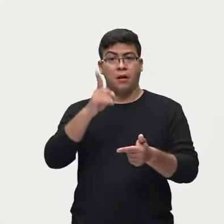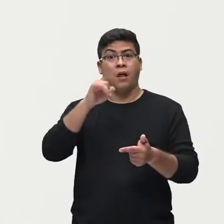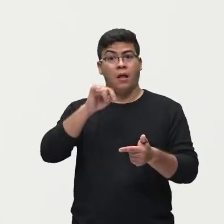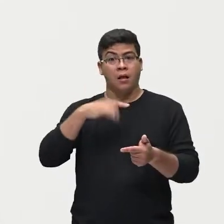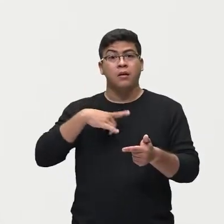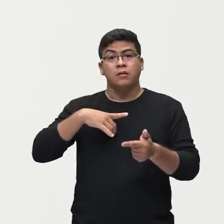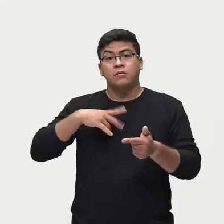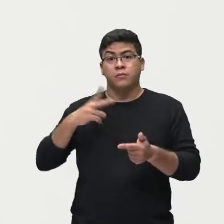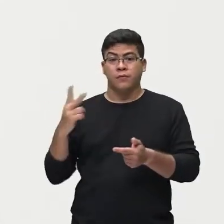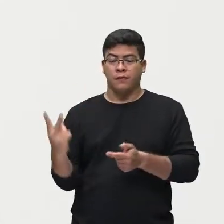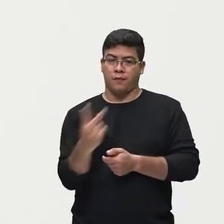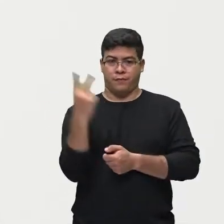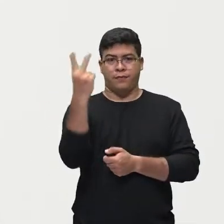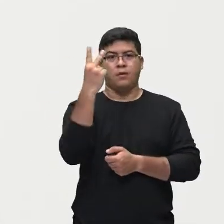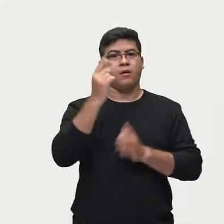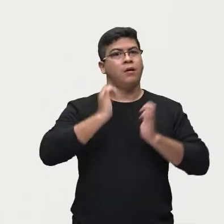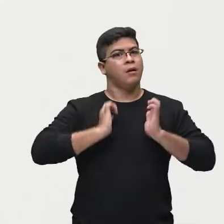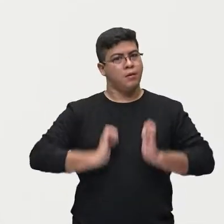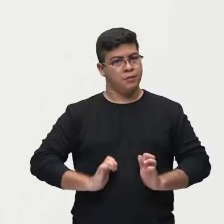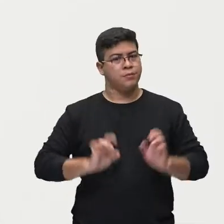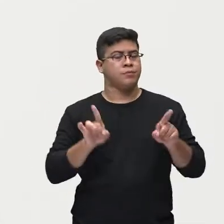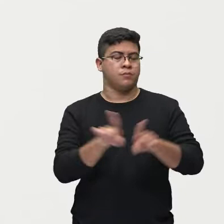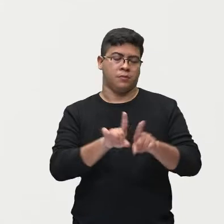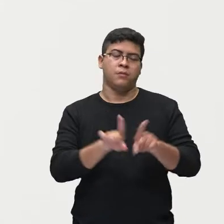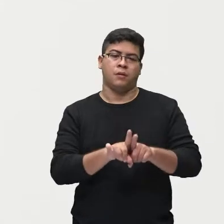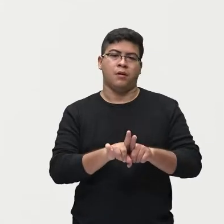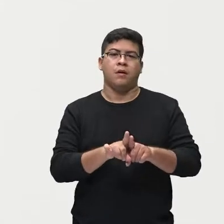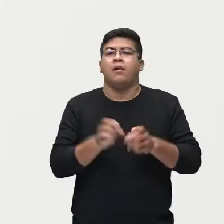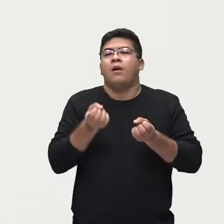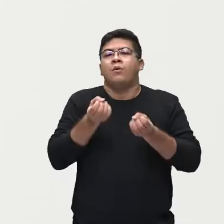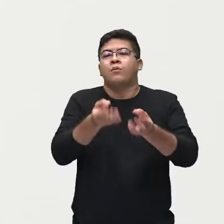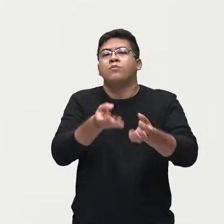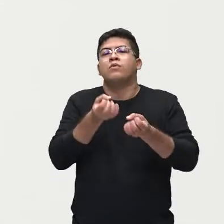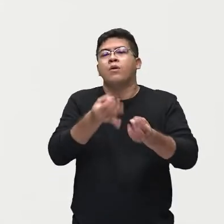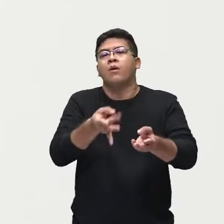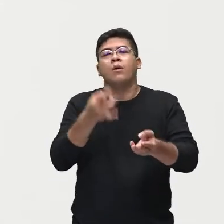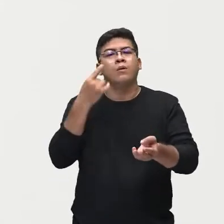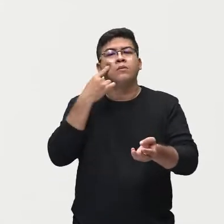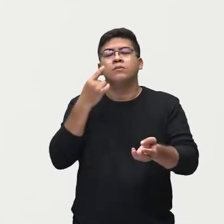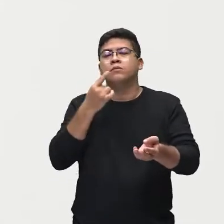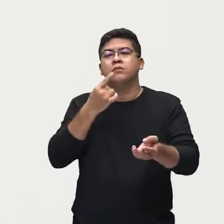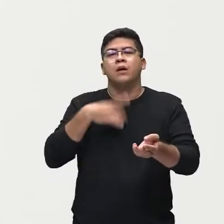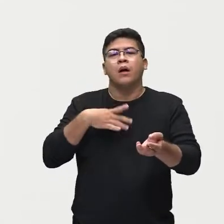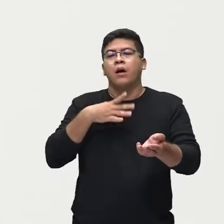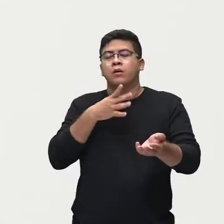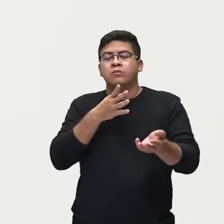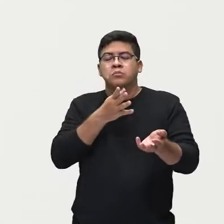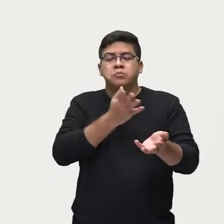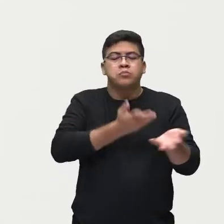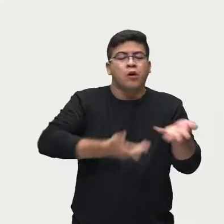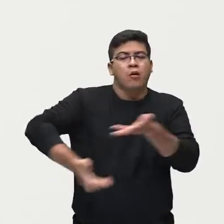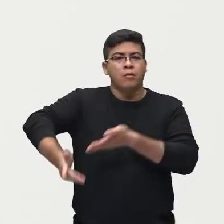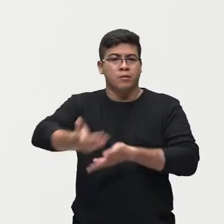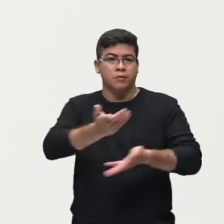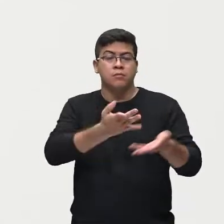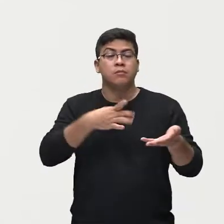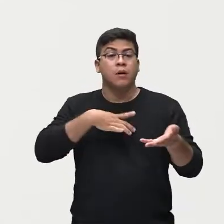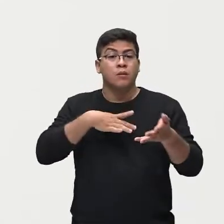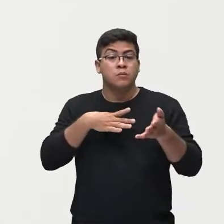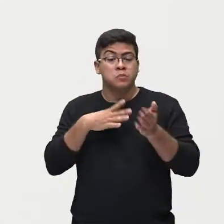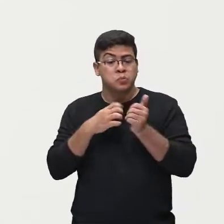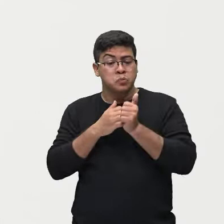são fontes de valores éticos também, né? Elas fornecem meios e sinalizam para uma